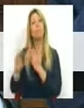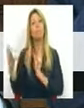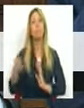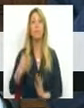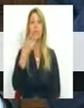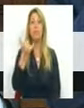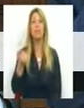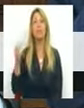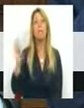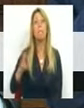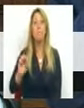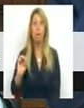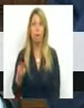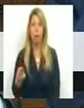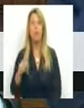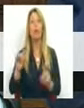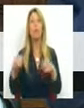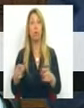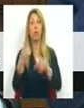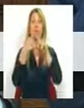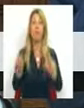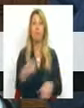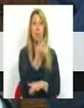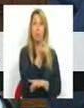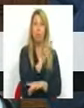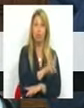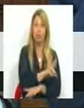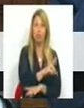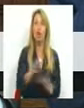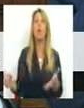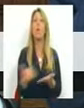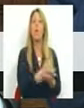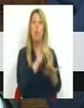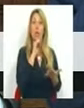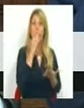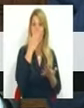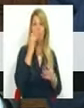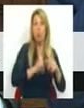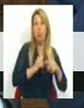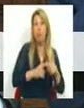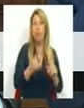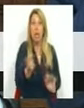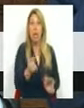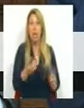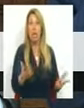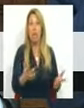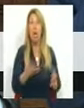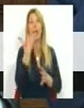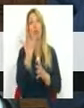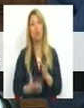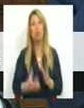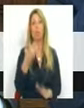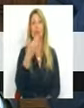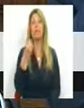milhões de euros e depois a diferença entre o preço que viesse a receber, caso ela fosse positiva e negativa, seria abatido aos